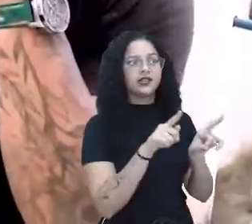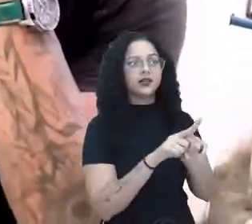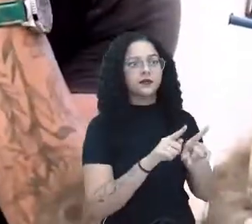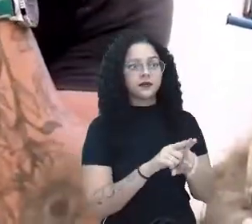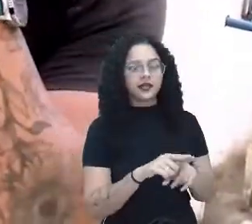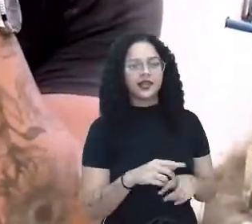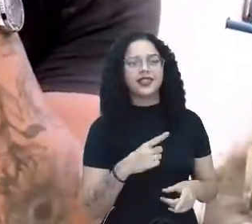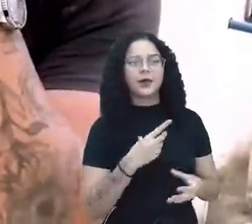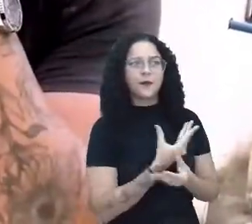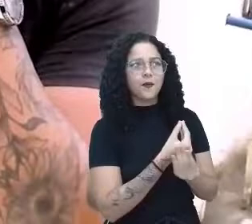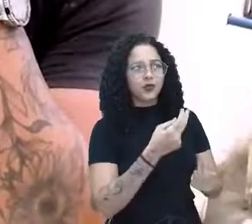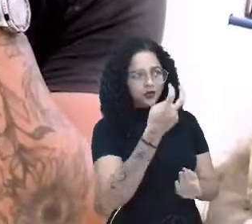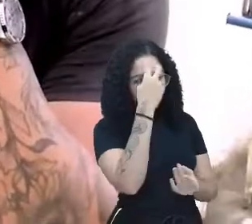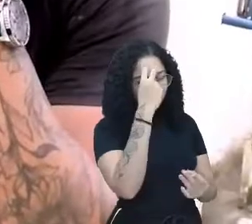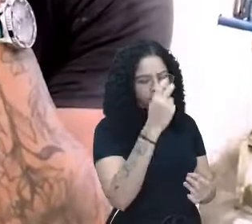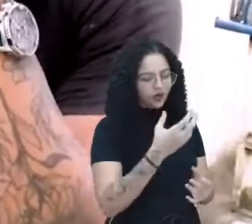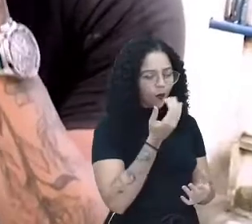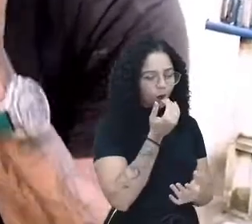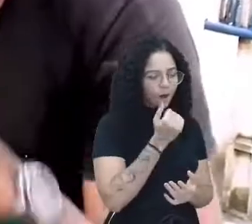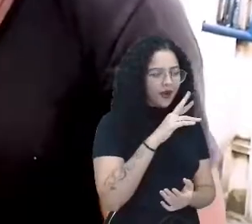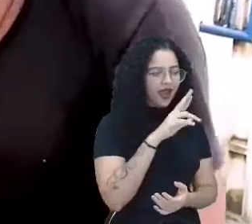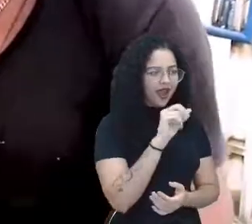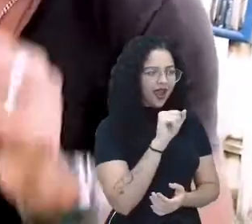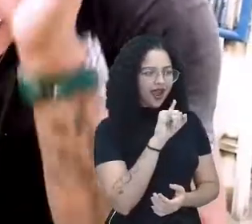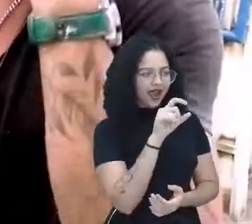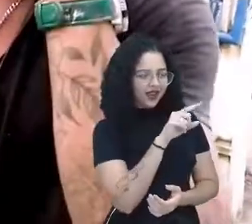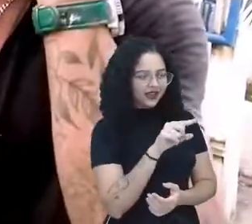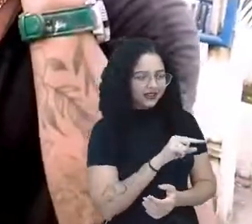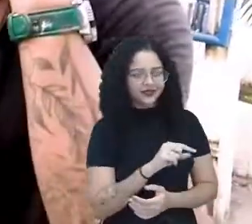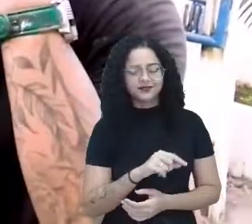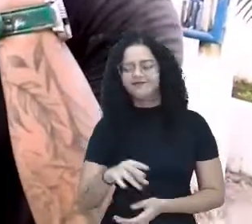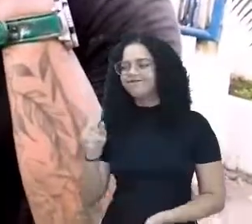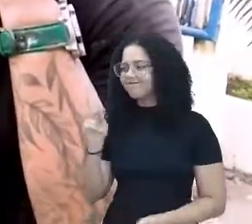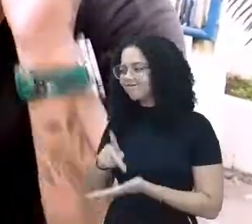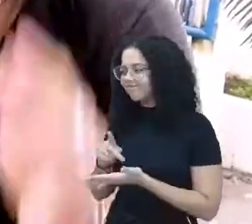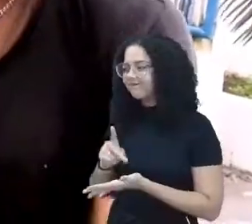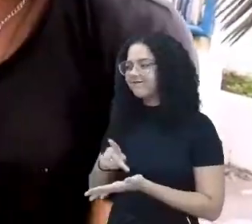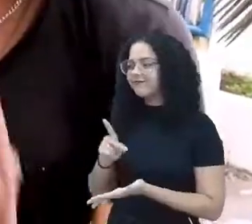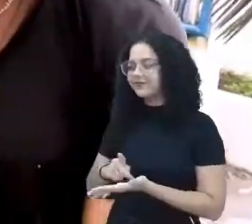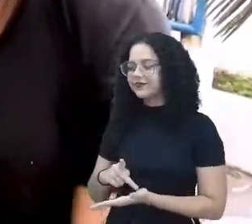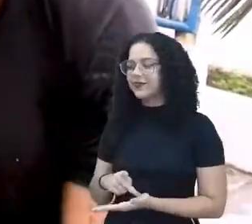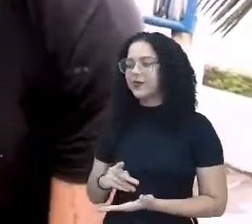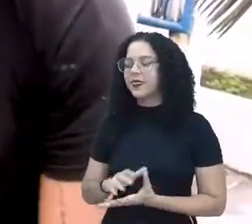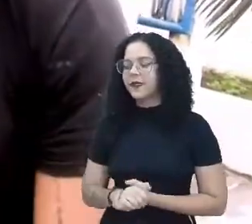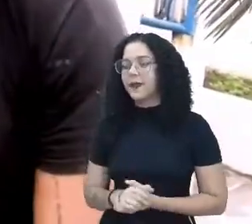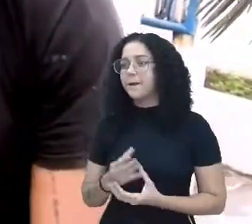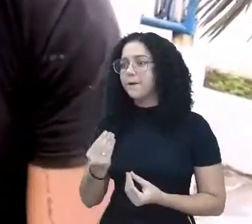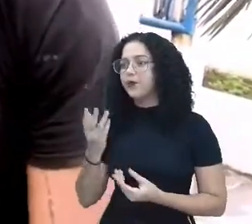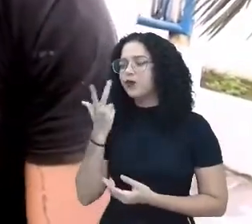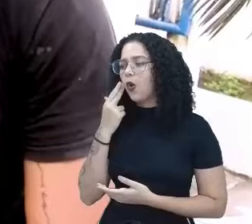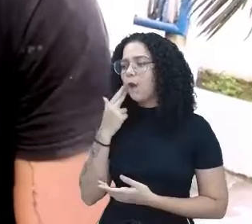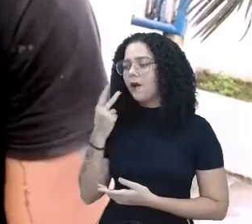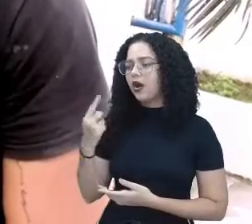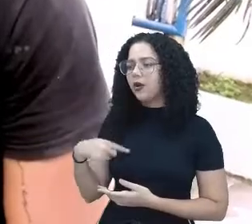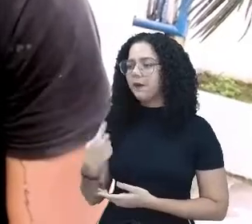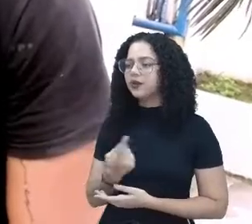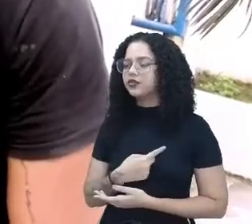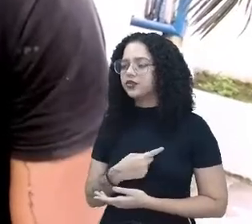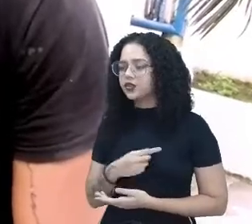muito essa cultura do comer raiz, né? Isso, exato. Tem esse lance de comer raiz. É muito comum pra gente aqui esse lance de comer